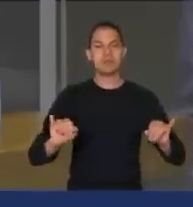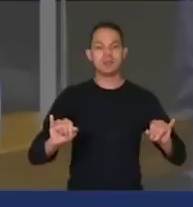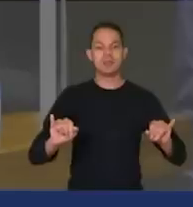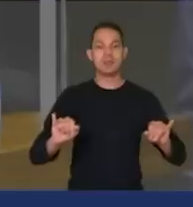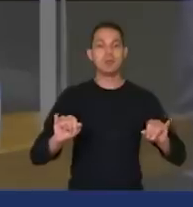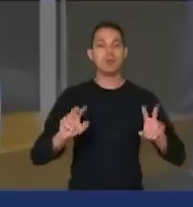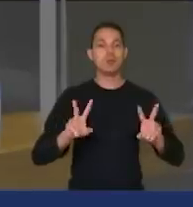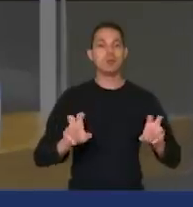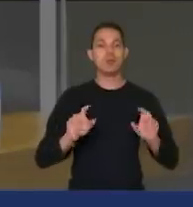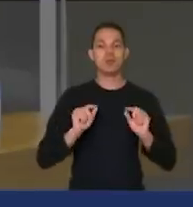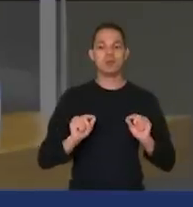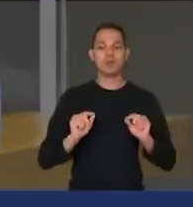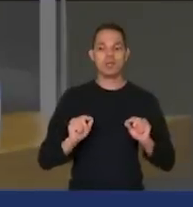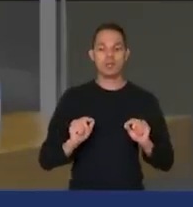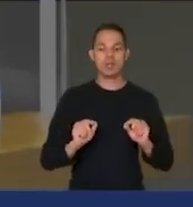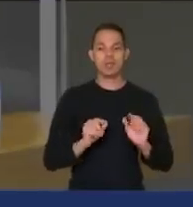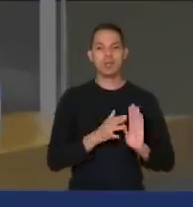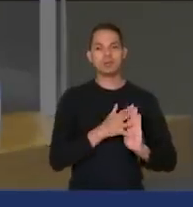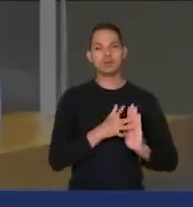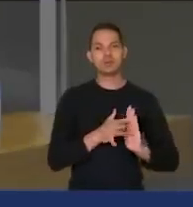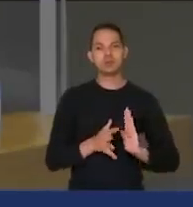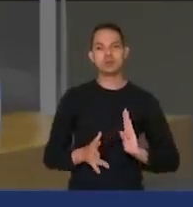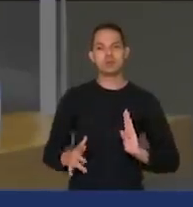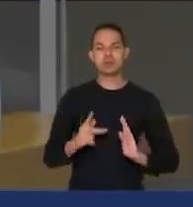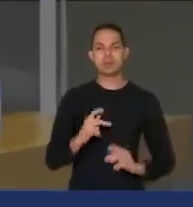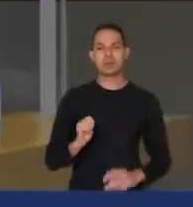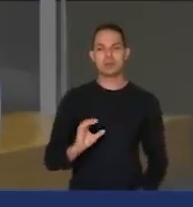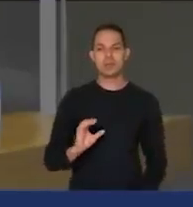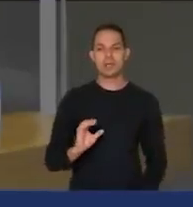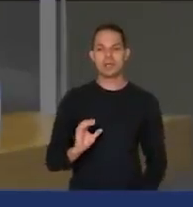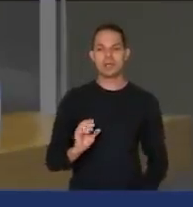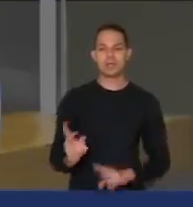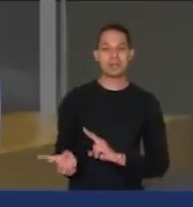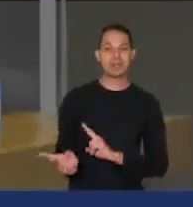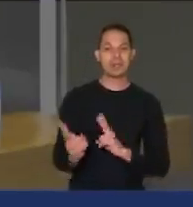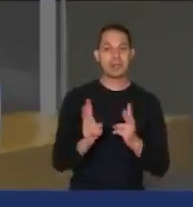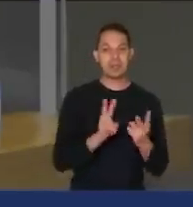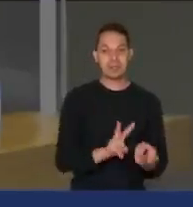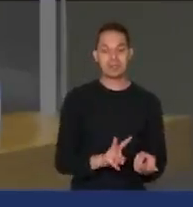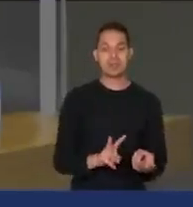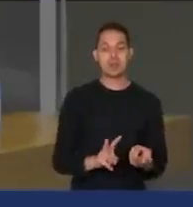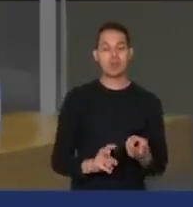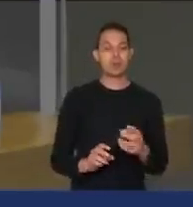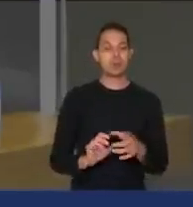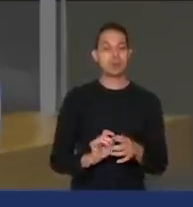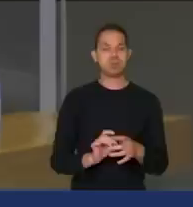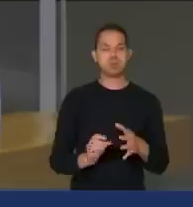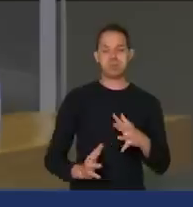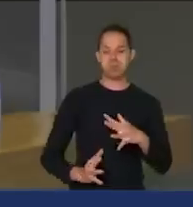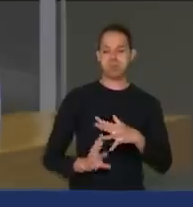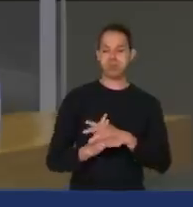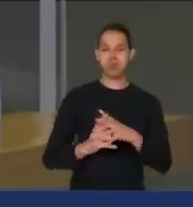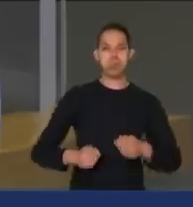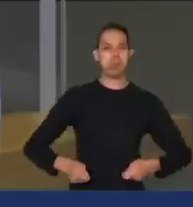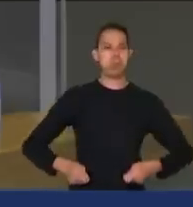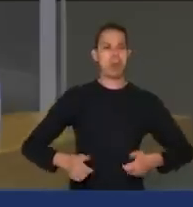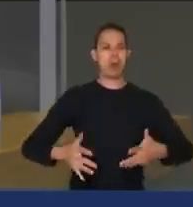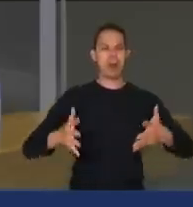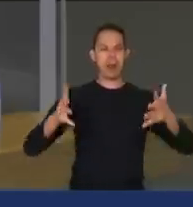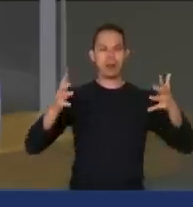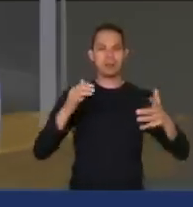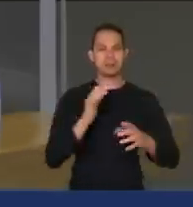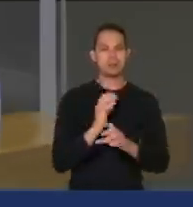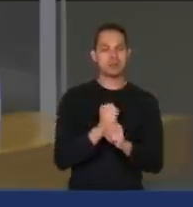falar sobre a tramitação da PEC da transição, da PEC do estouro, que infelizmente, né, com um rombo de 150